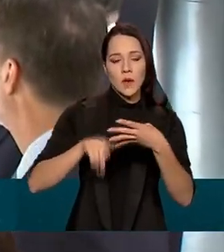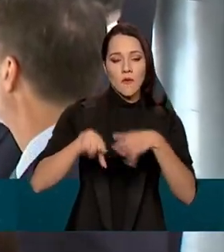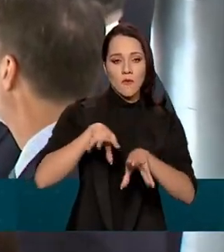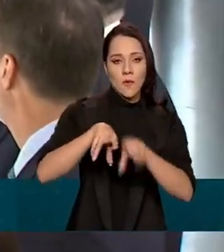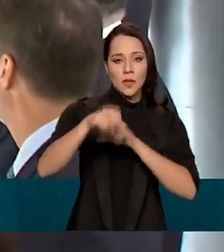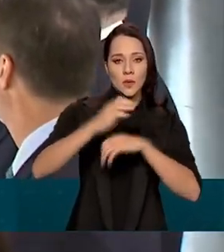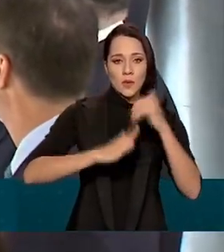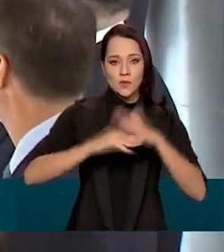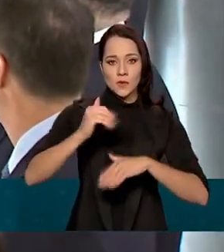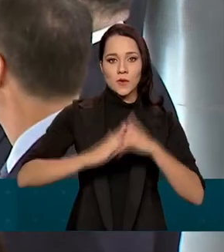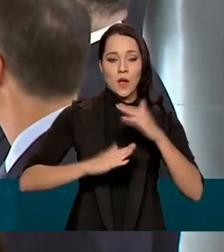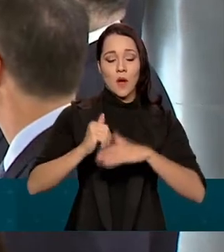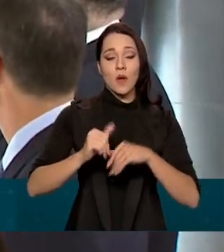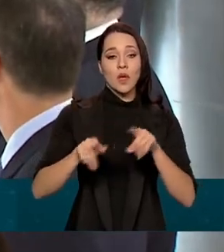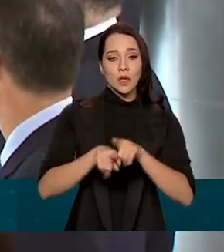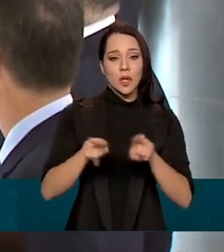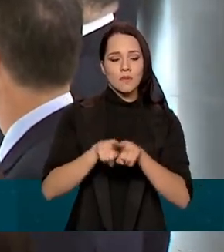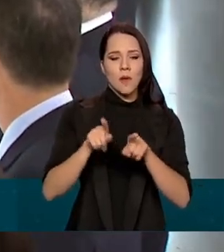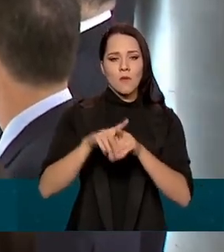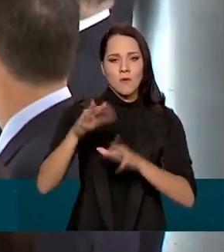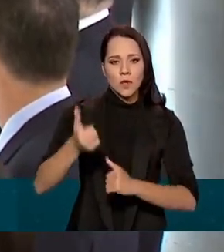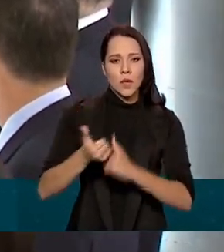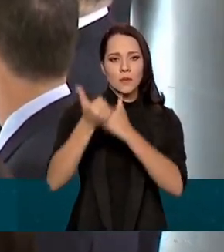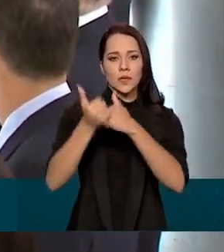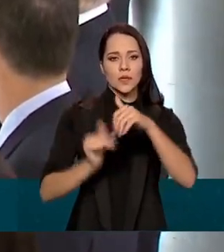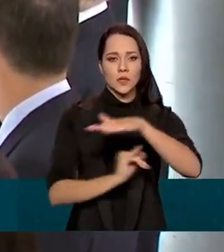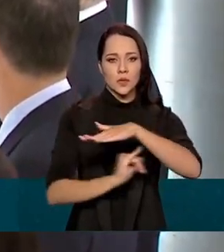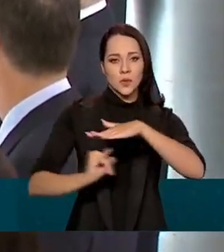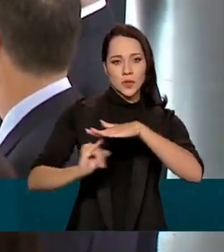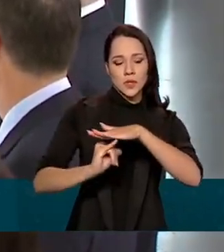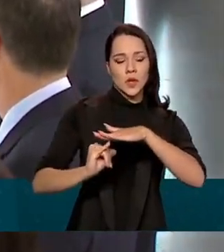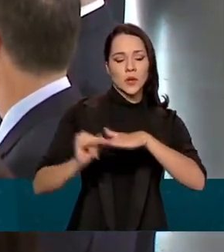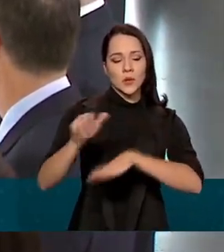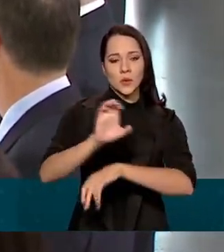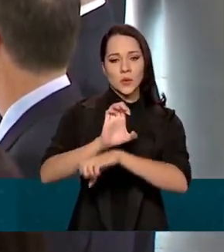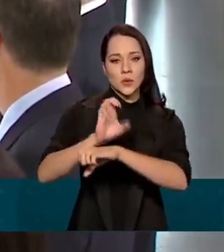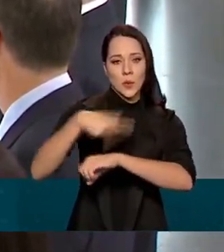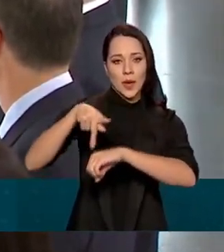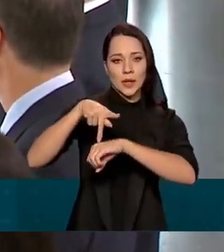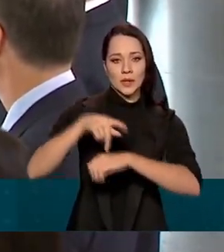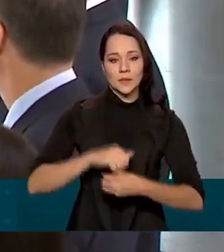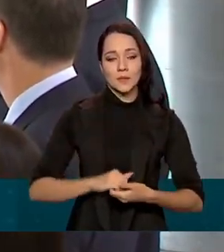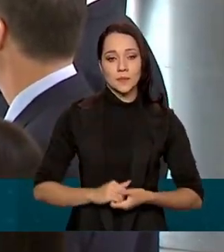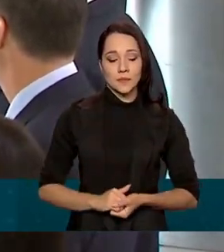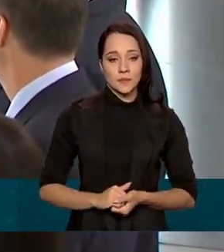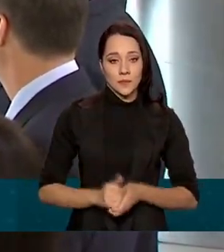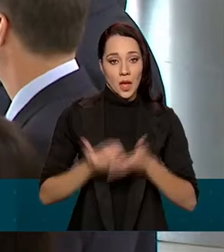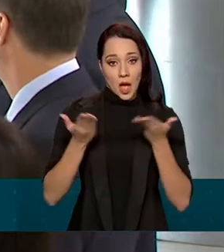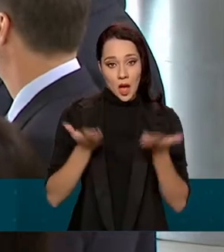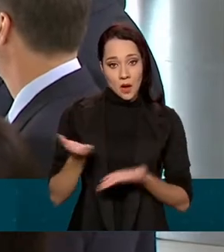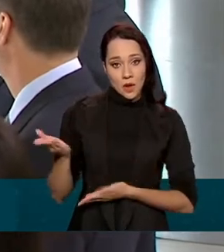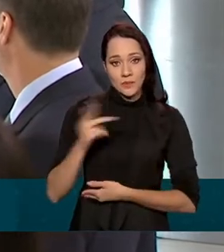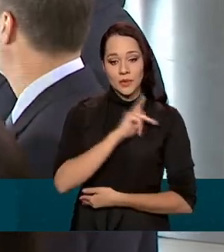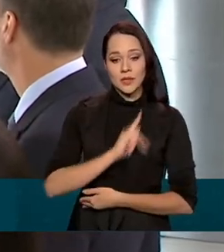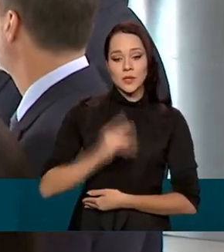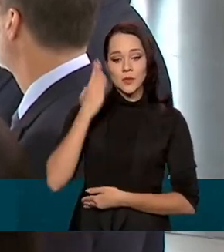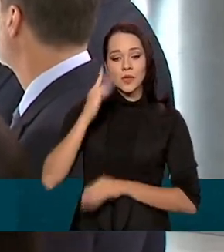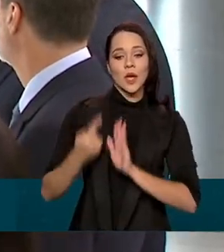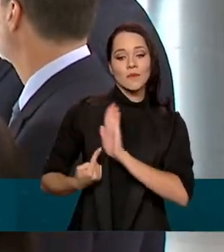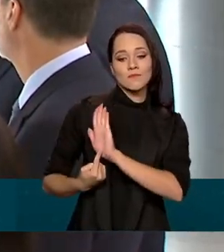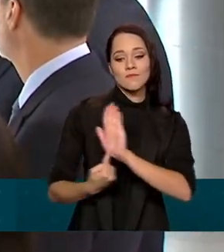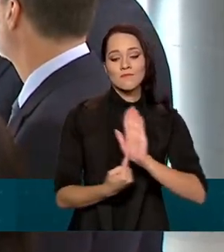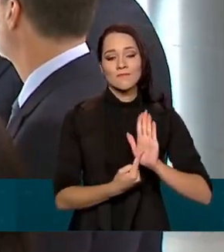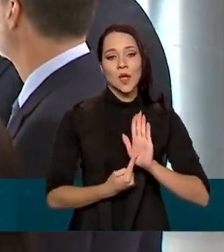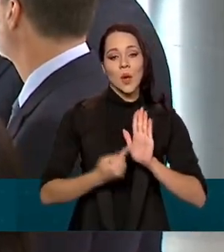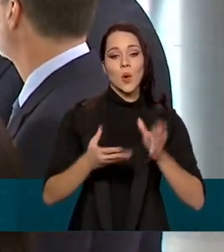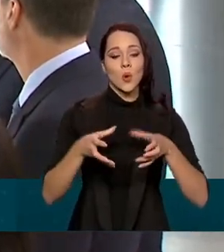formação profissional e fortalecimento das instituições do Estado. Agora aí o presidente Bolsonaro apresentando a equipe